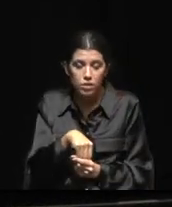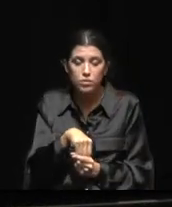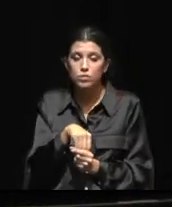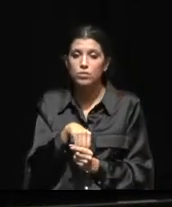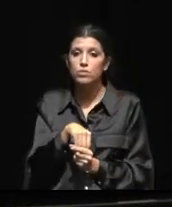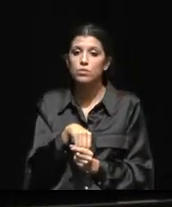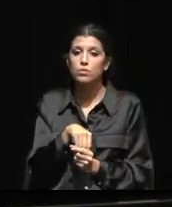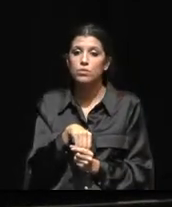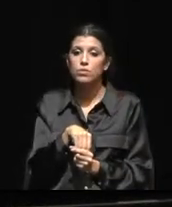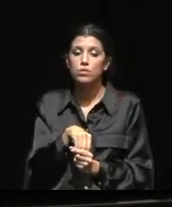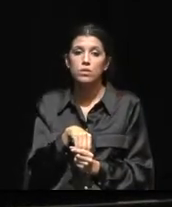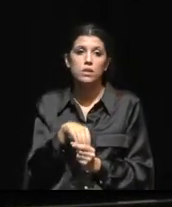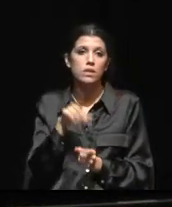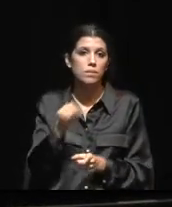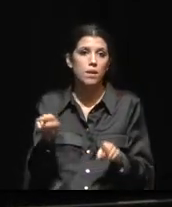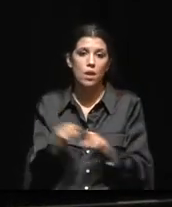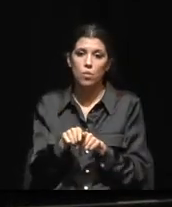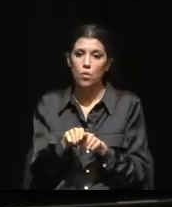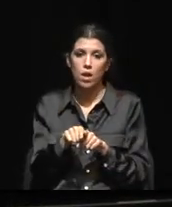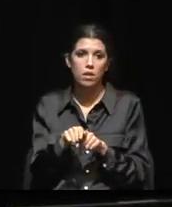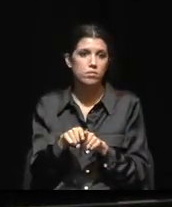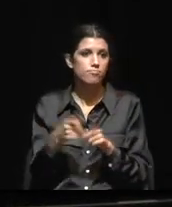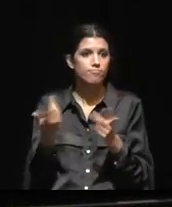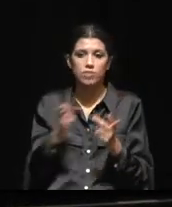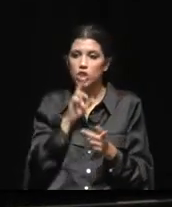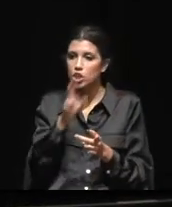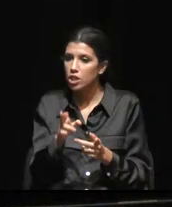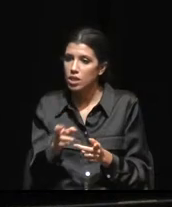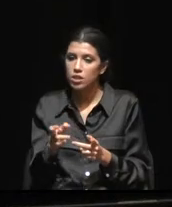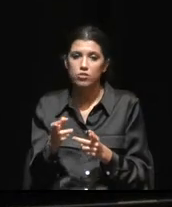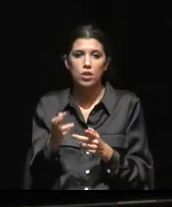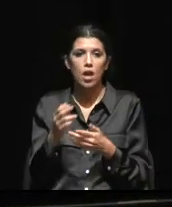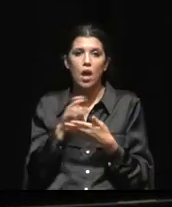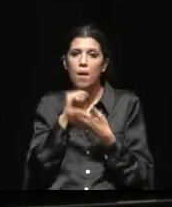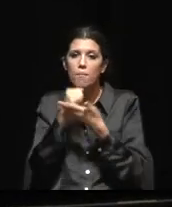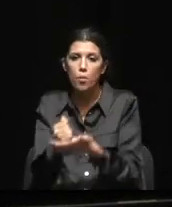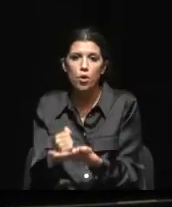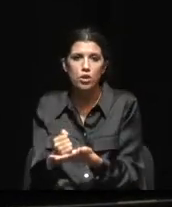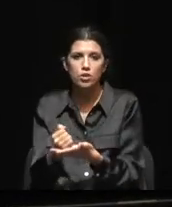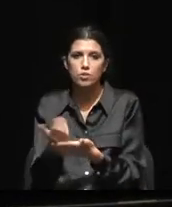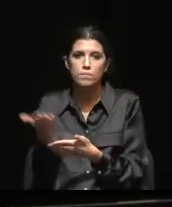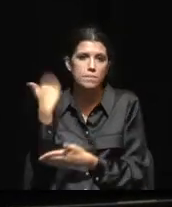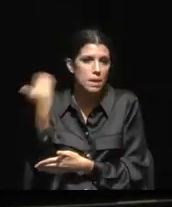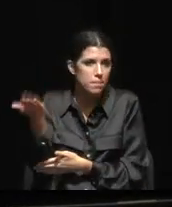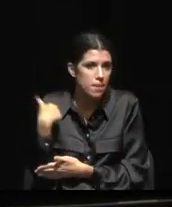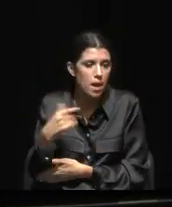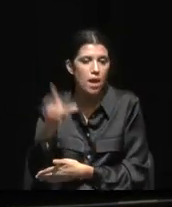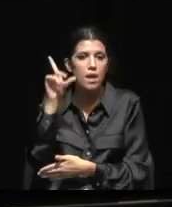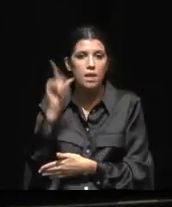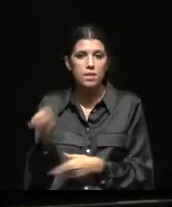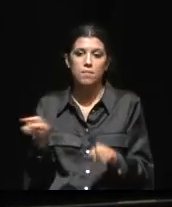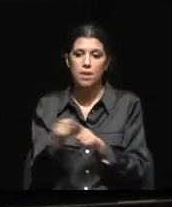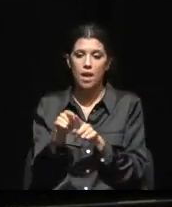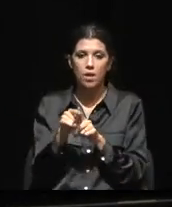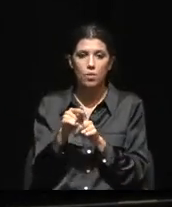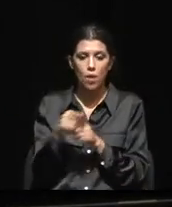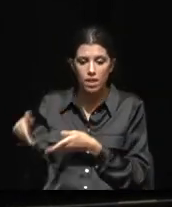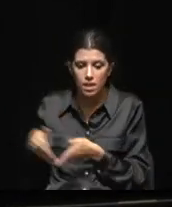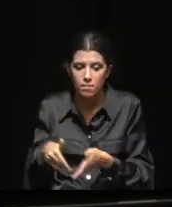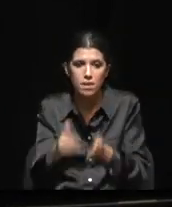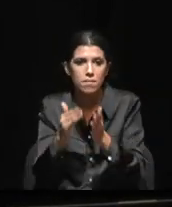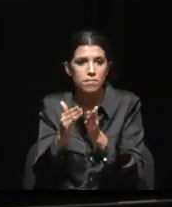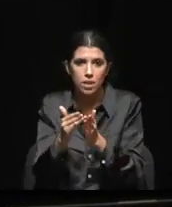neste âmbito inaceitáveis falhas na rede de respostas de apoio bem como nos mecanismos de sinalização e